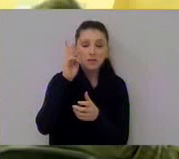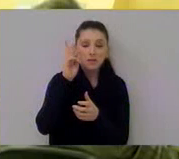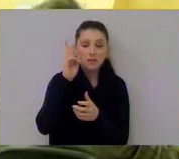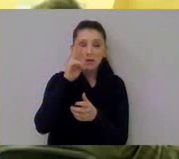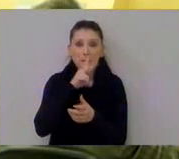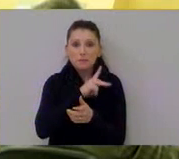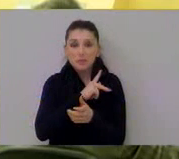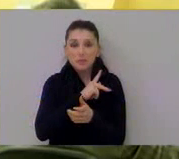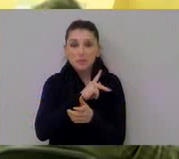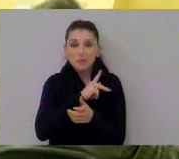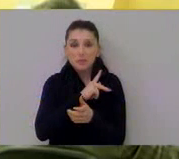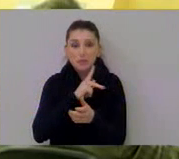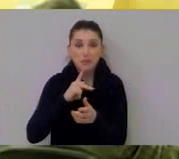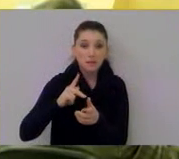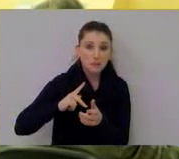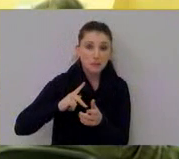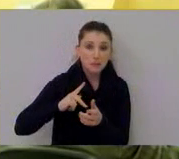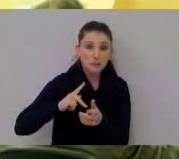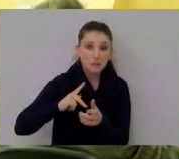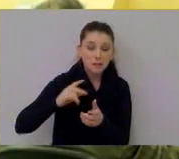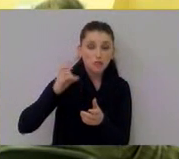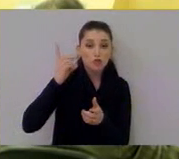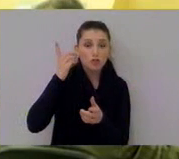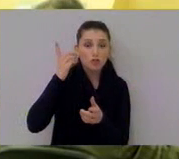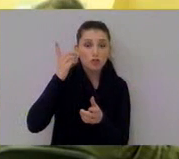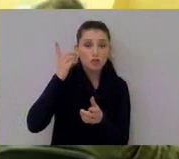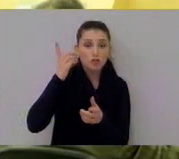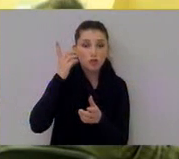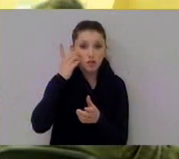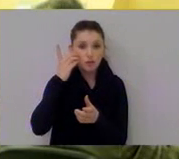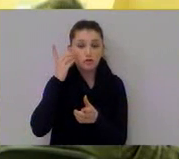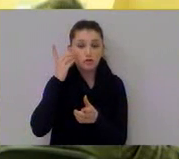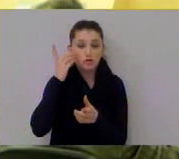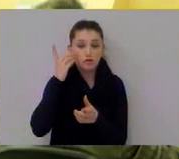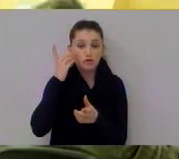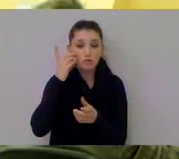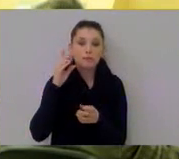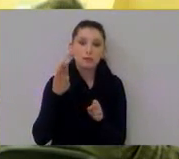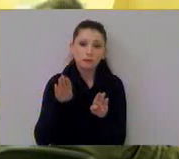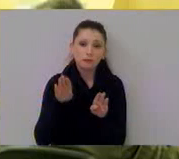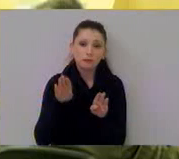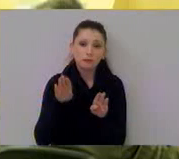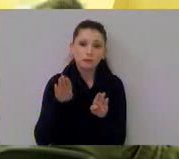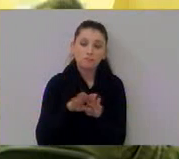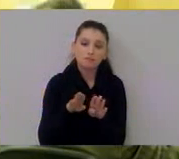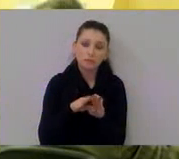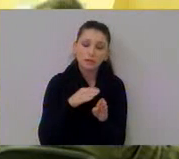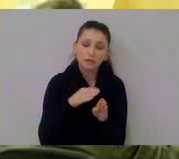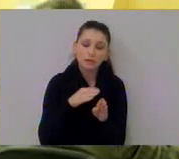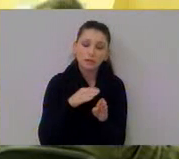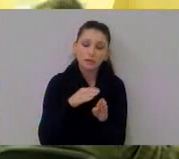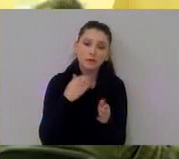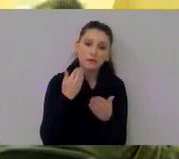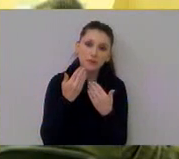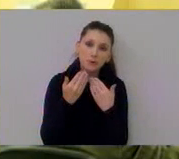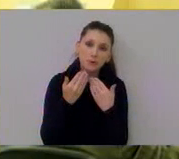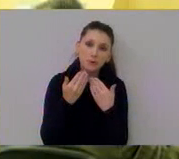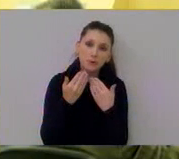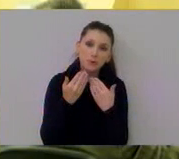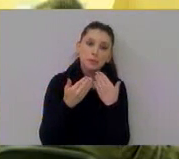Então, senhor presidente, eu subi essa tribuna exatamente para dizer